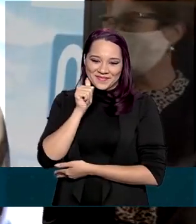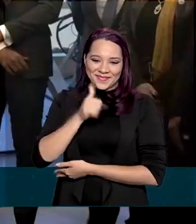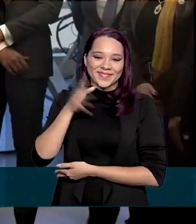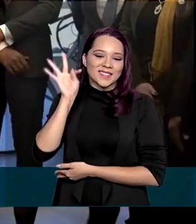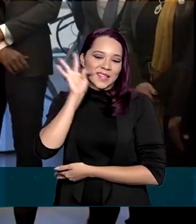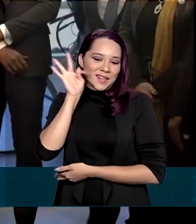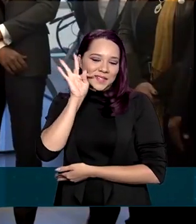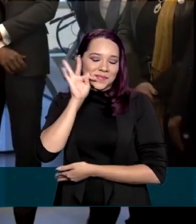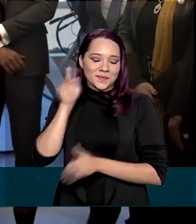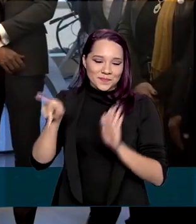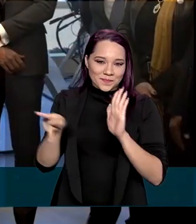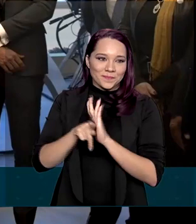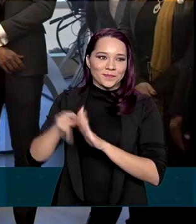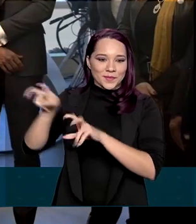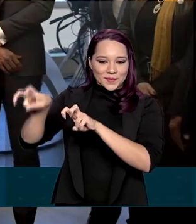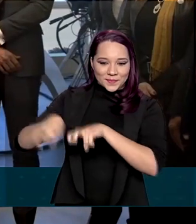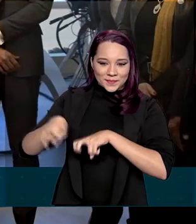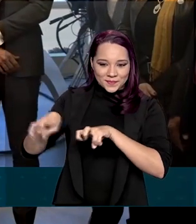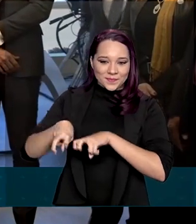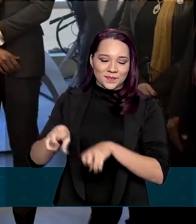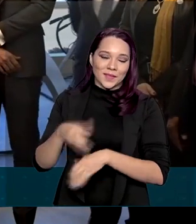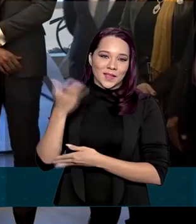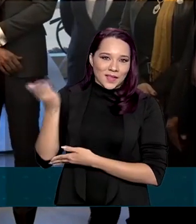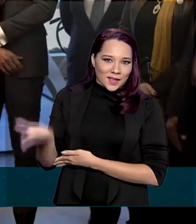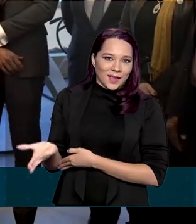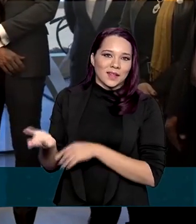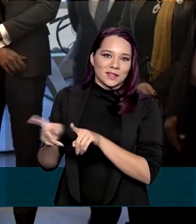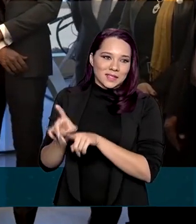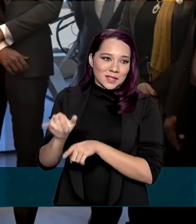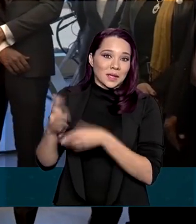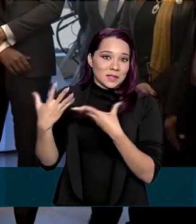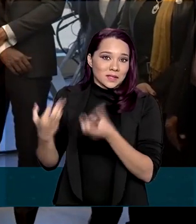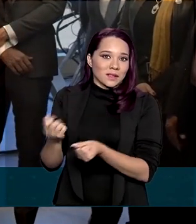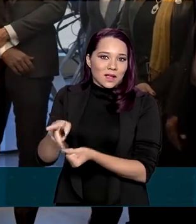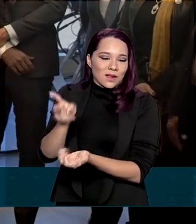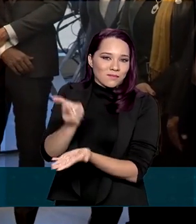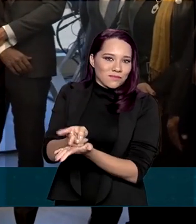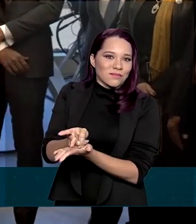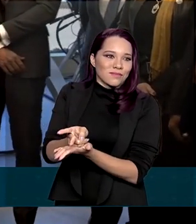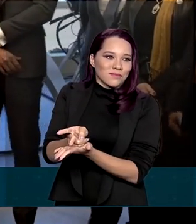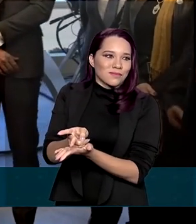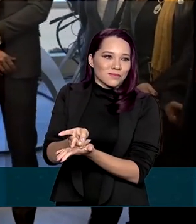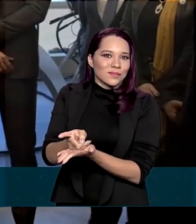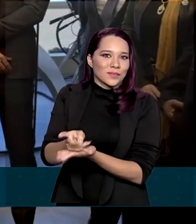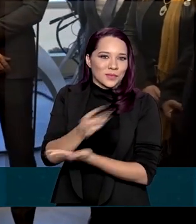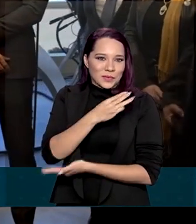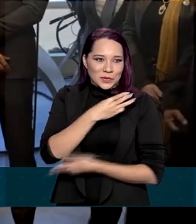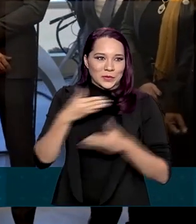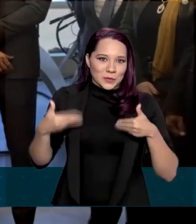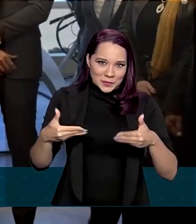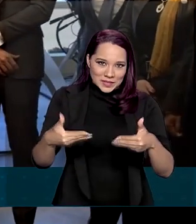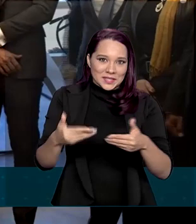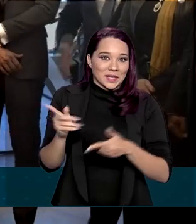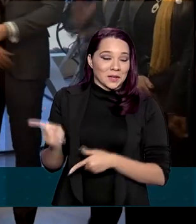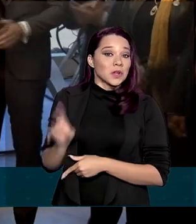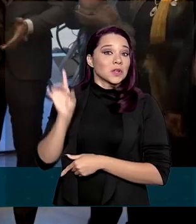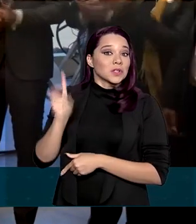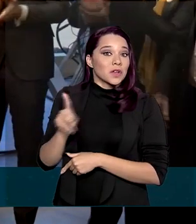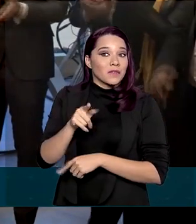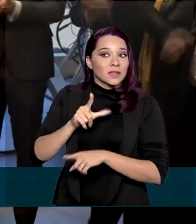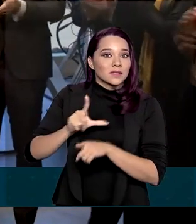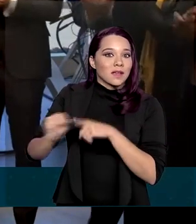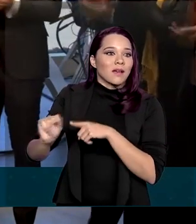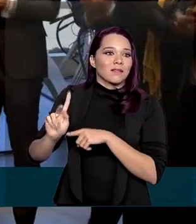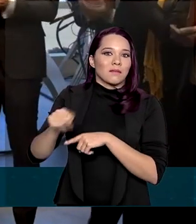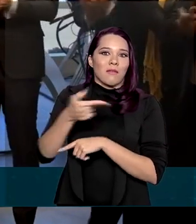Tereza Cristina. Ela, inclusive, se Gilmar permitir, ela vai ter estabilidade no Ministério. Essa aí só vai sair daqui a 20